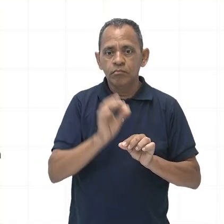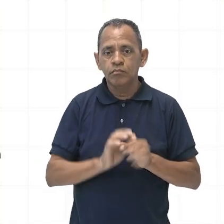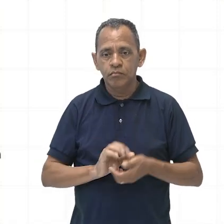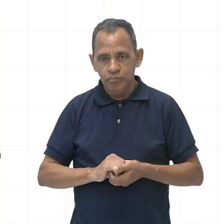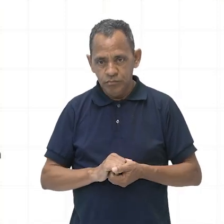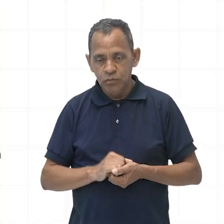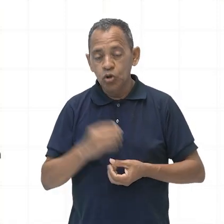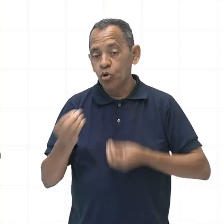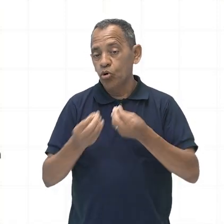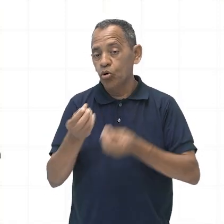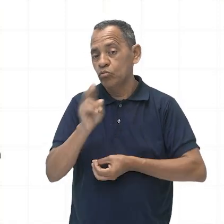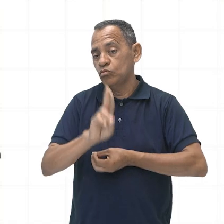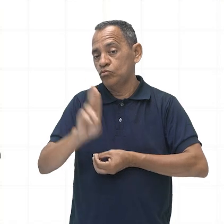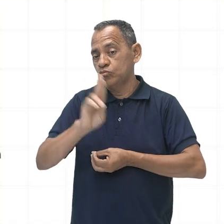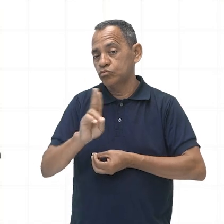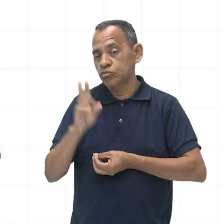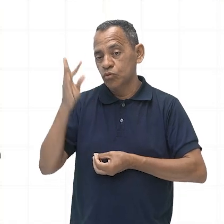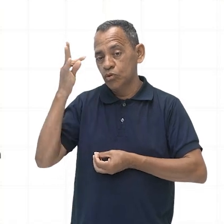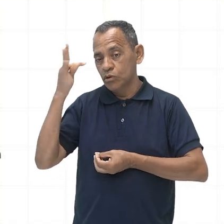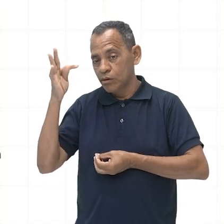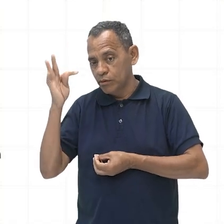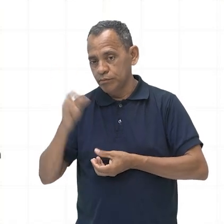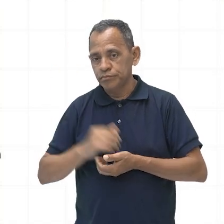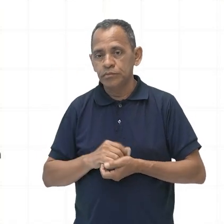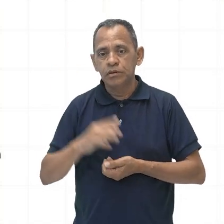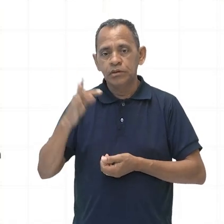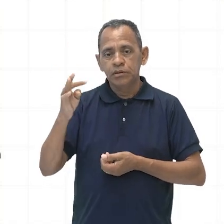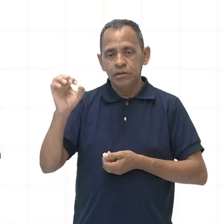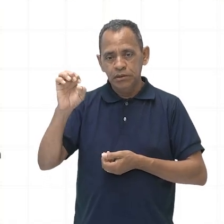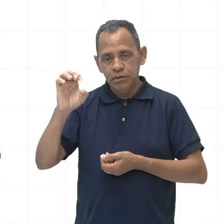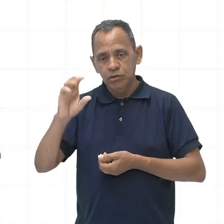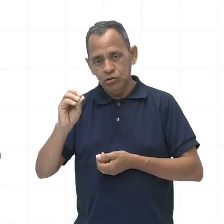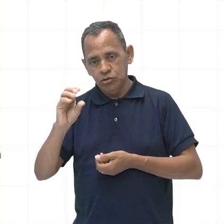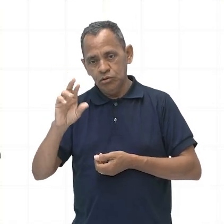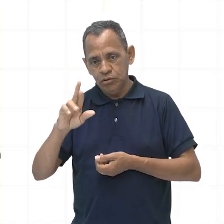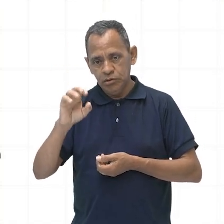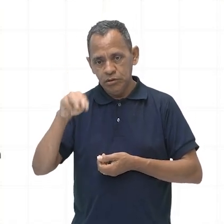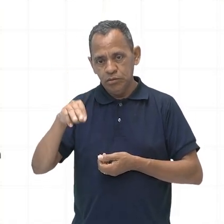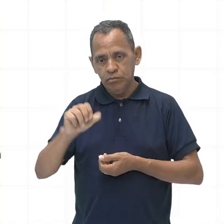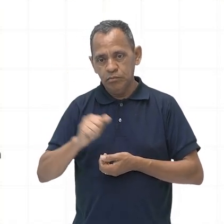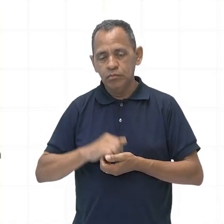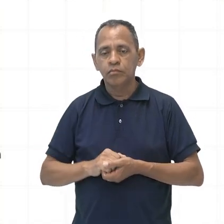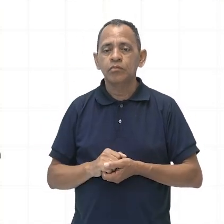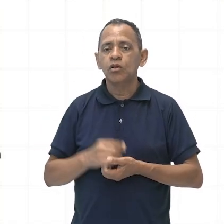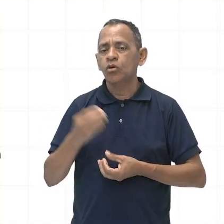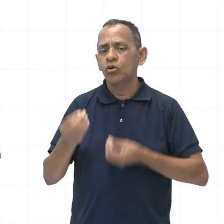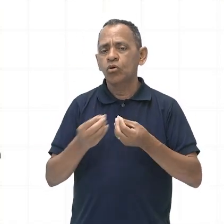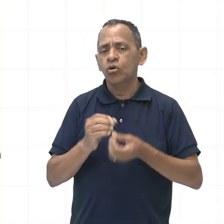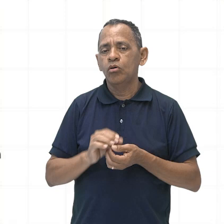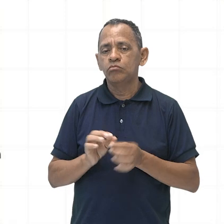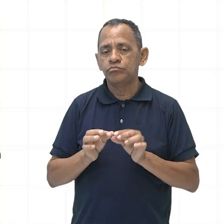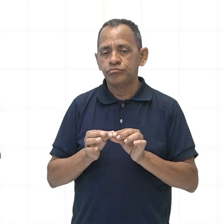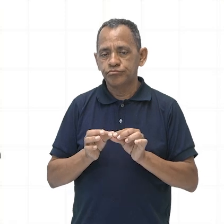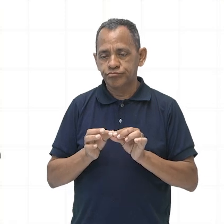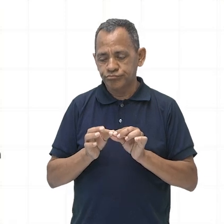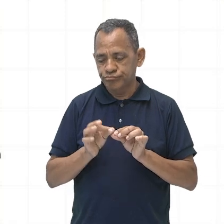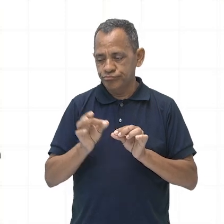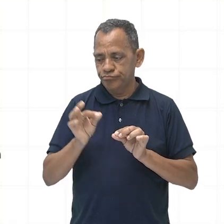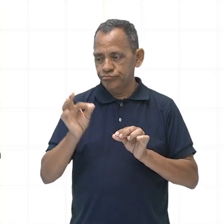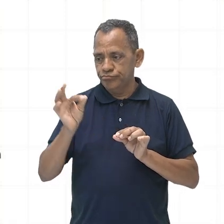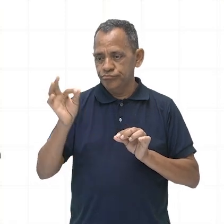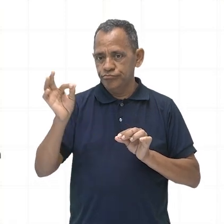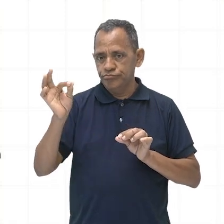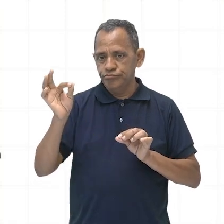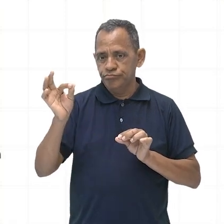aqui? Bem, veja só o que a gente tem. Quando a gente traça aqui essa diagonal, né, se eu fosse